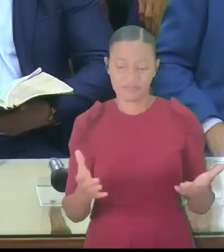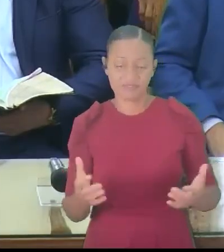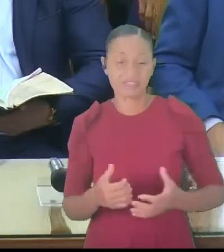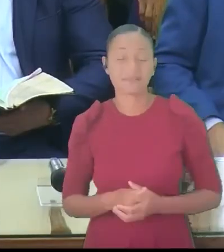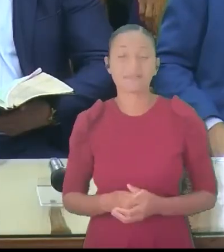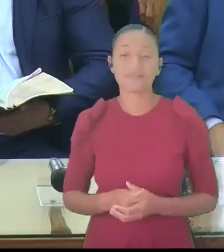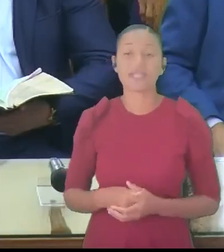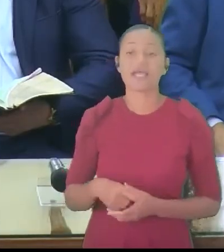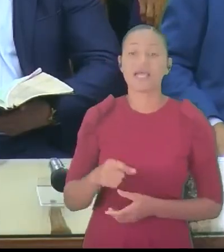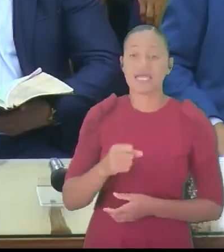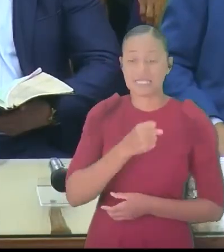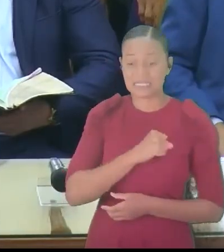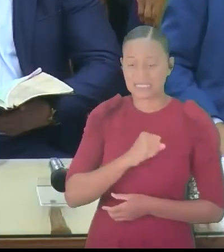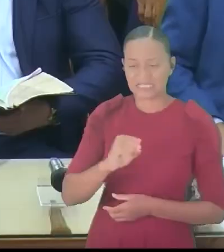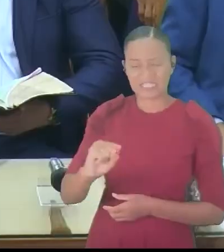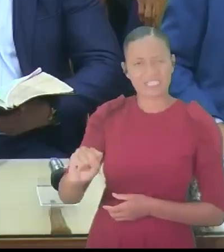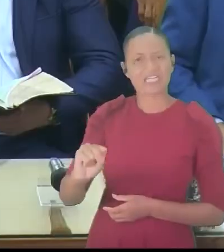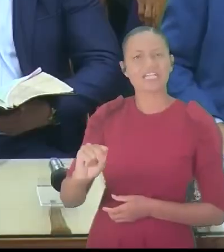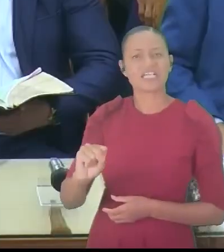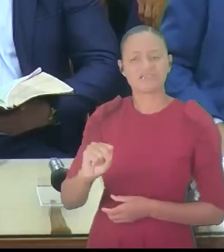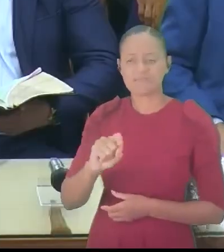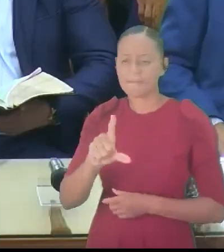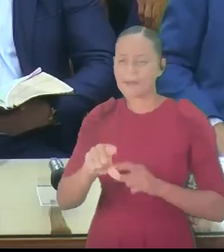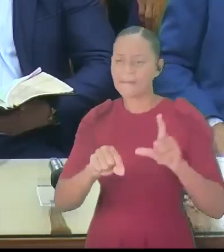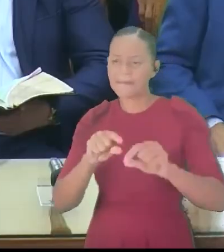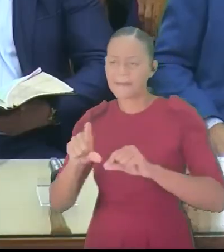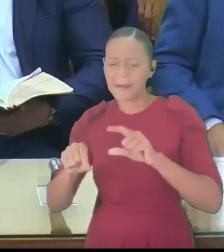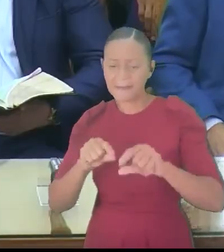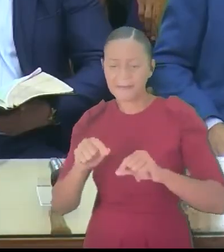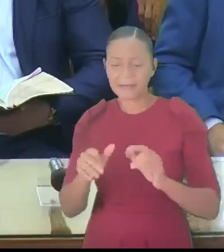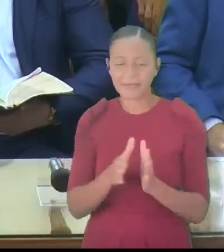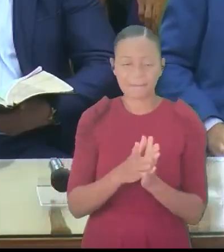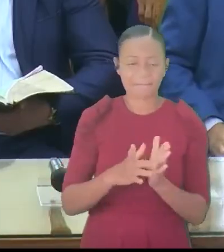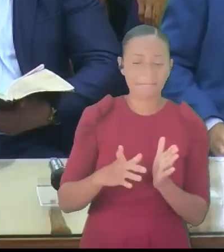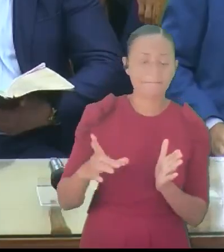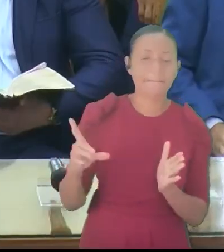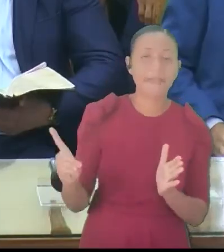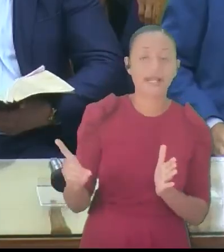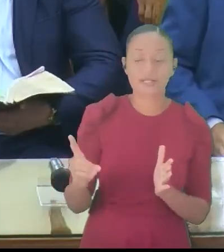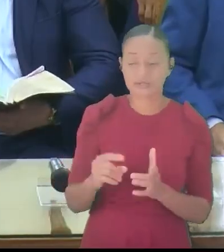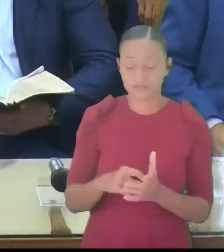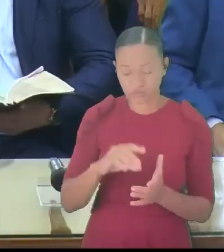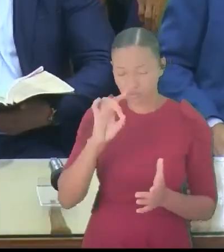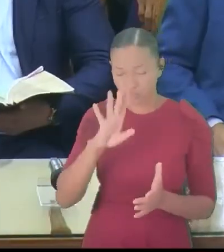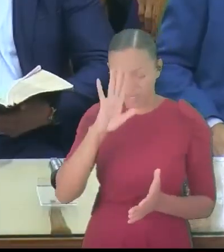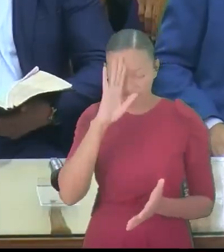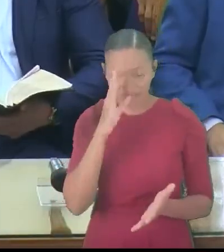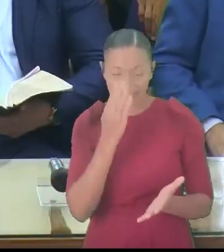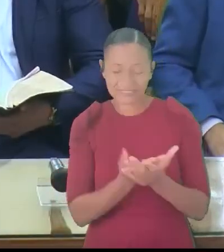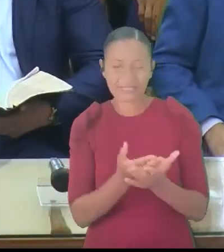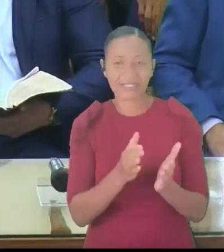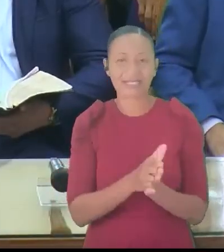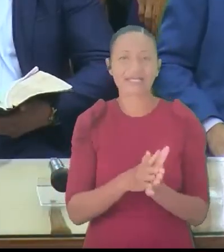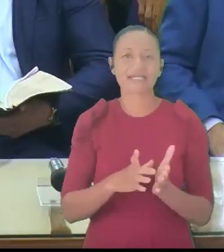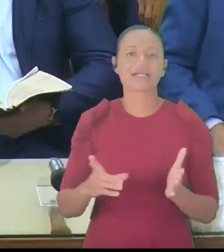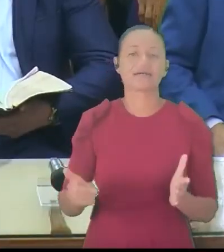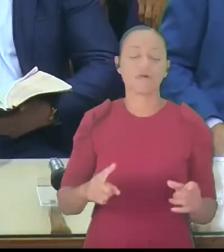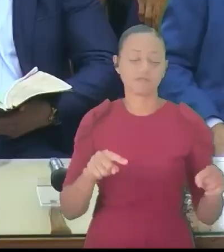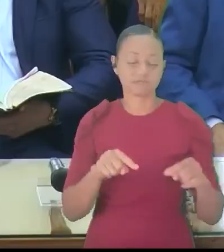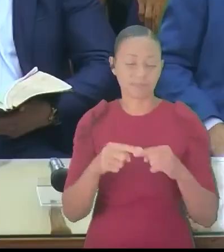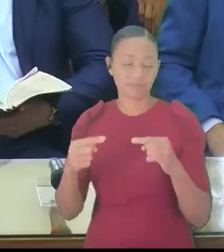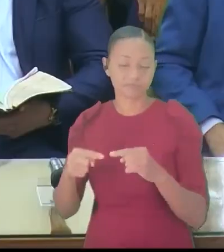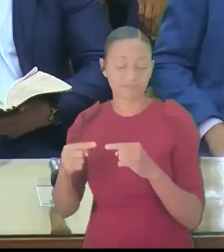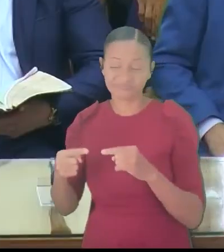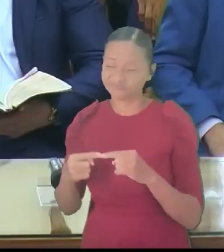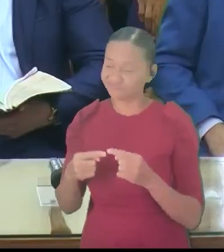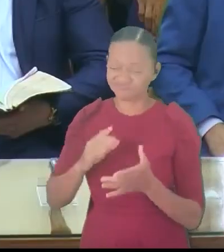Os saduceus eles selecionavam da Bíblia, eles só criam na Bíblia aquilo que lhes convinha. E o